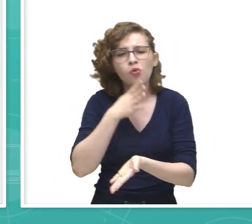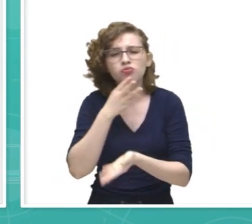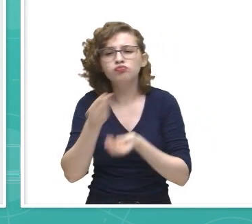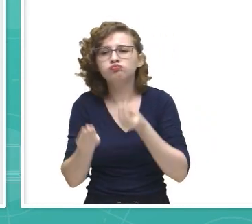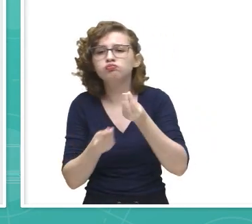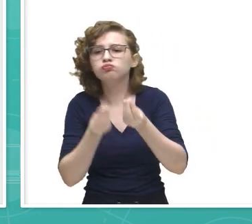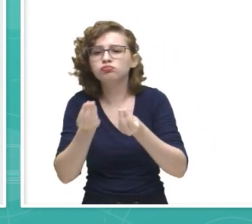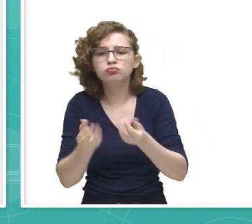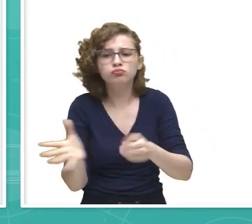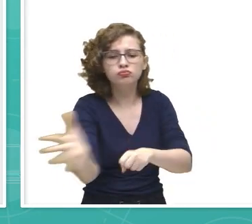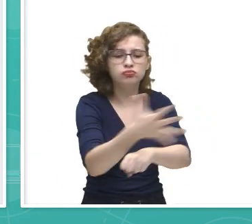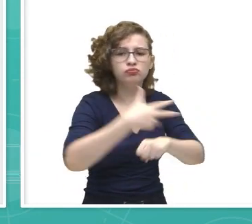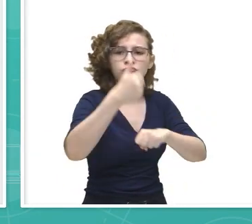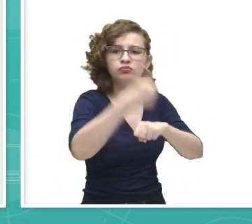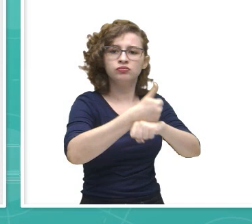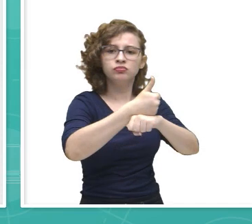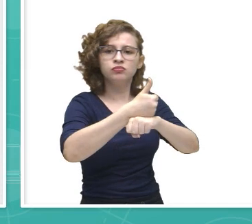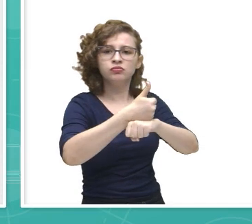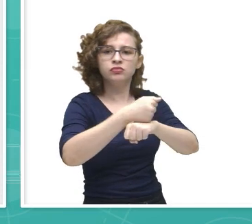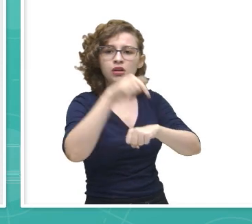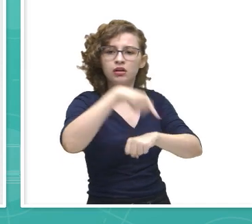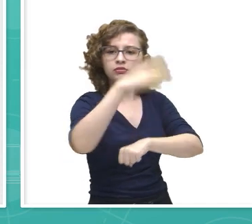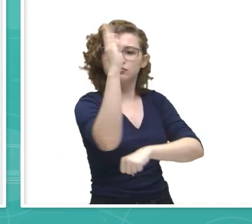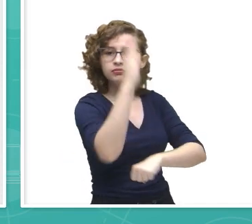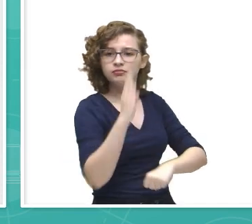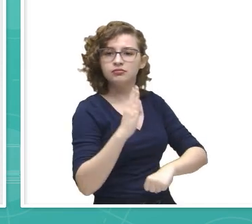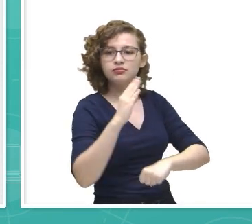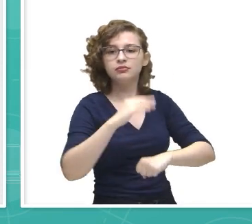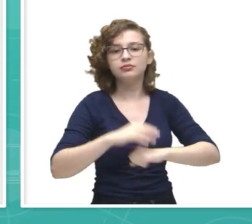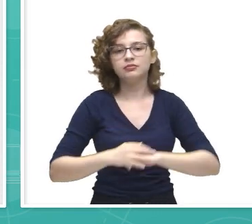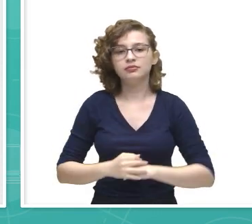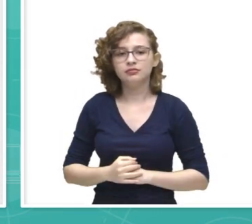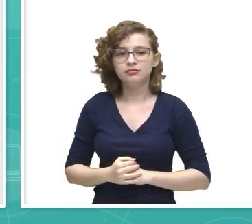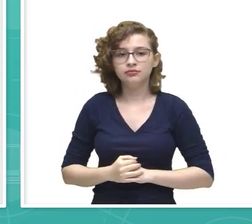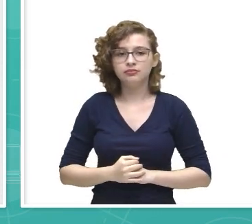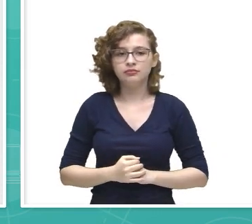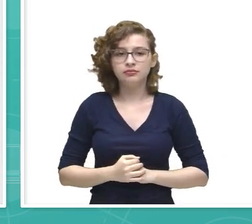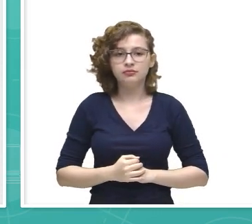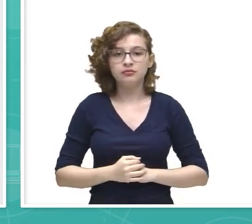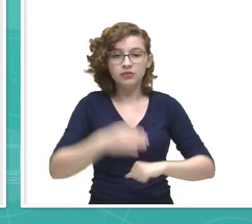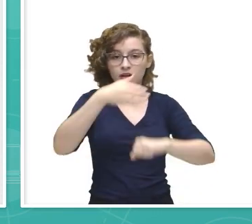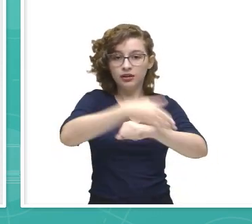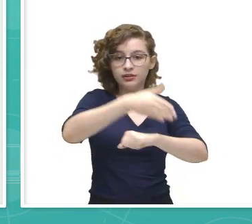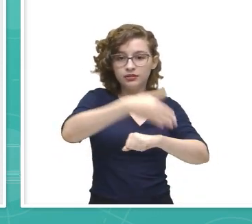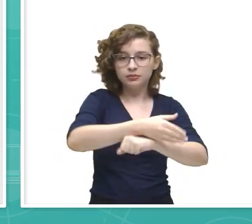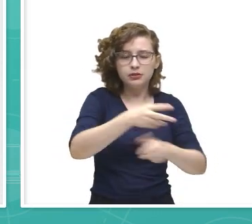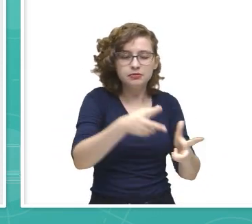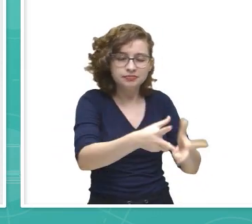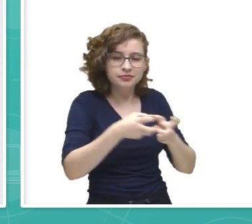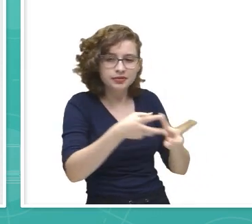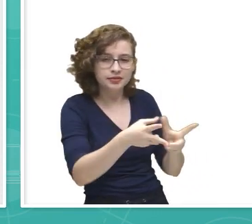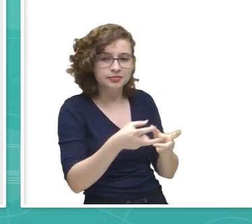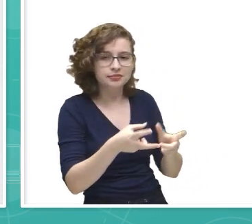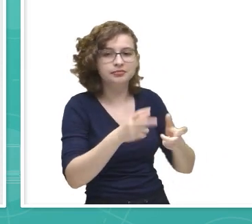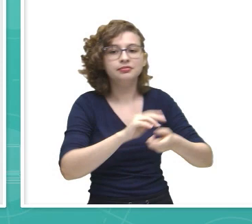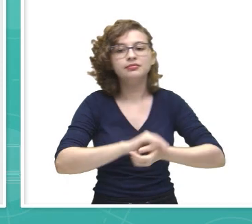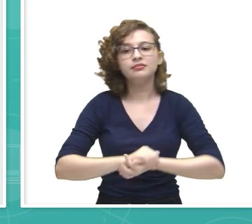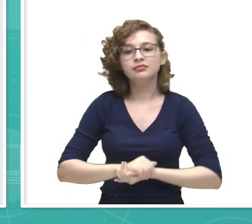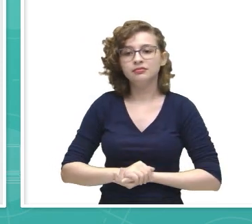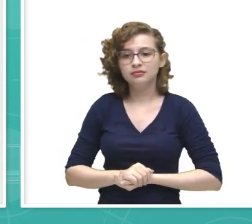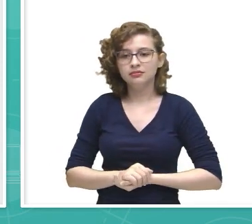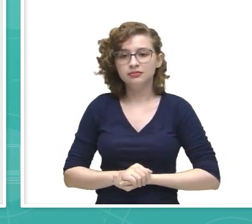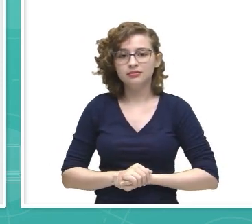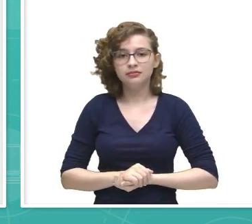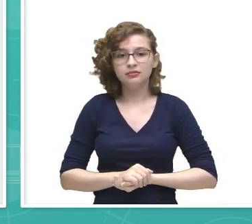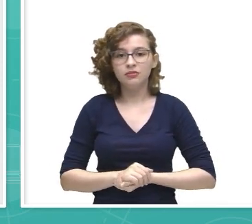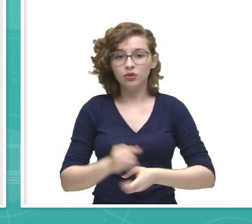essa colonização em si do Brasil. Vamos lá, gente. Expedições exploradoras.